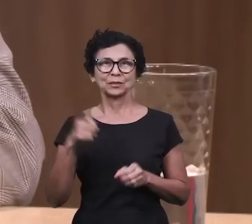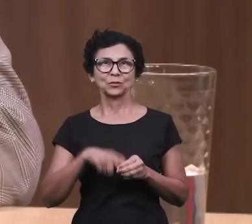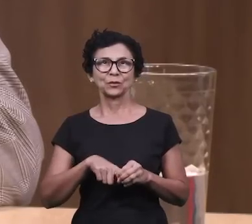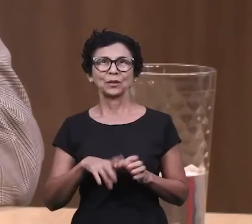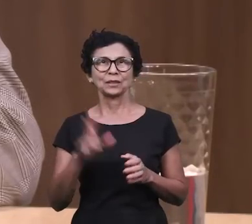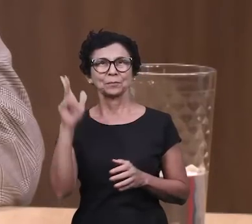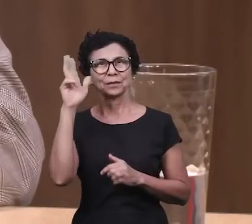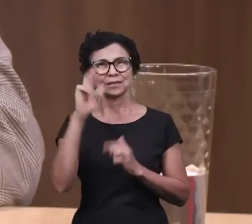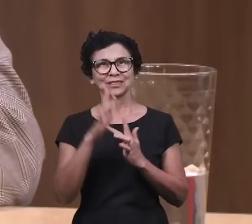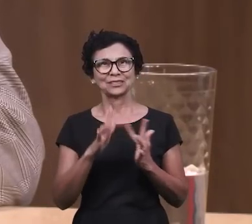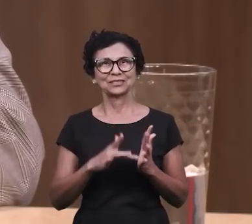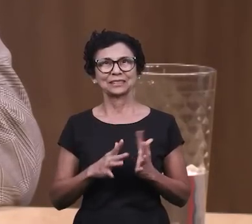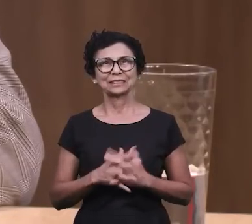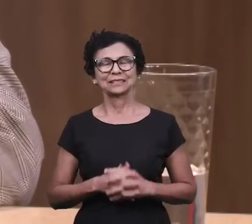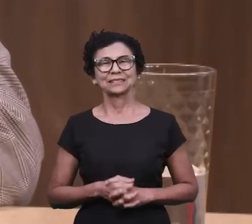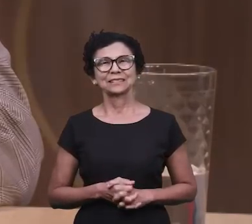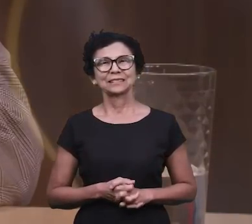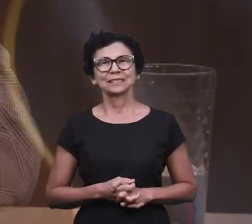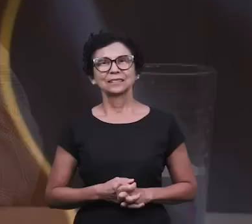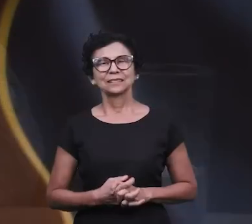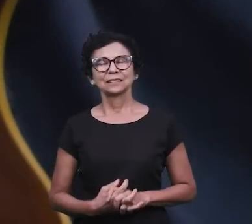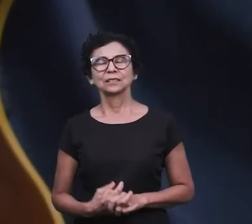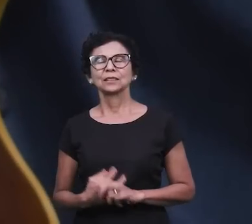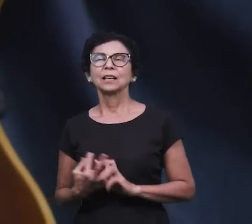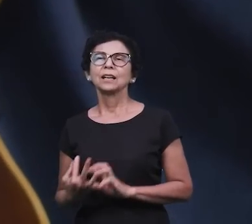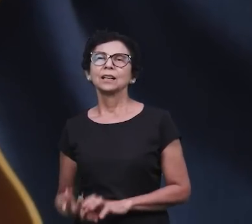semana. A paz do Senhor a todos.